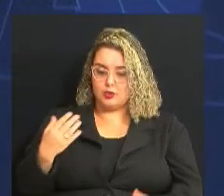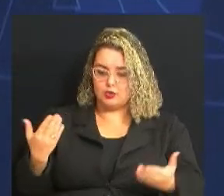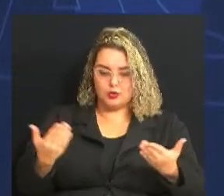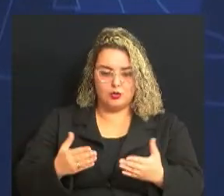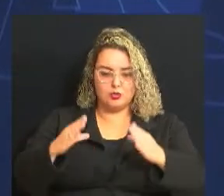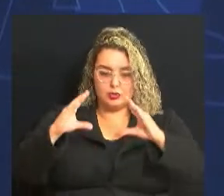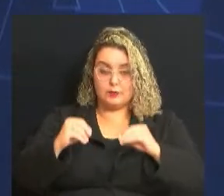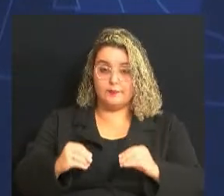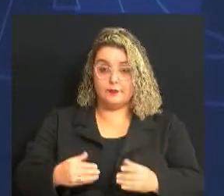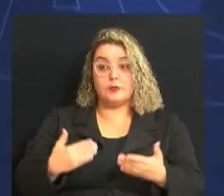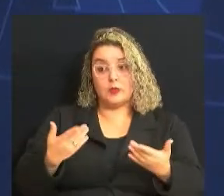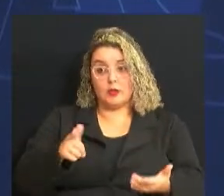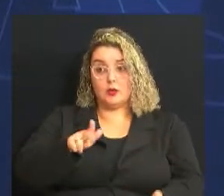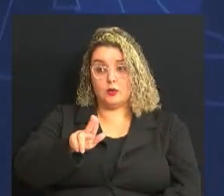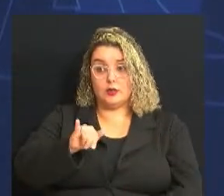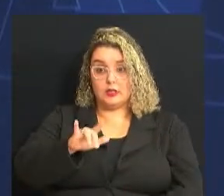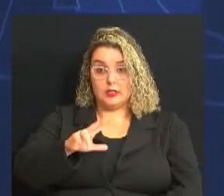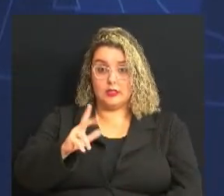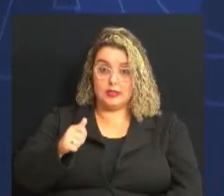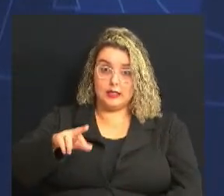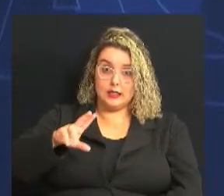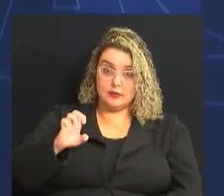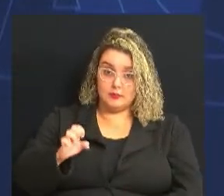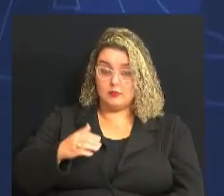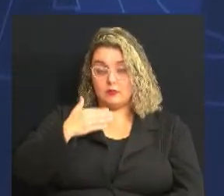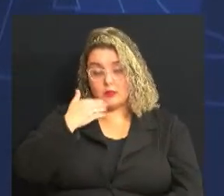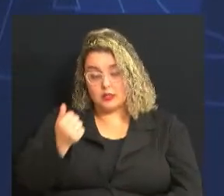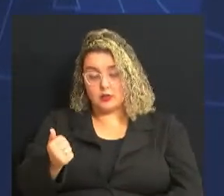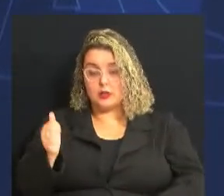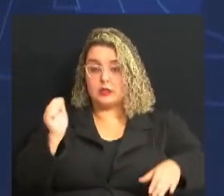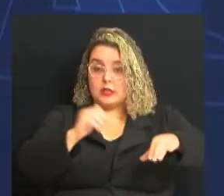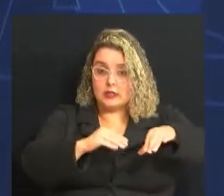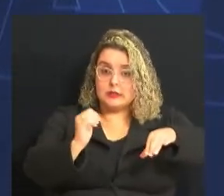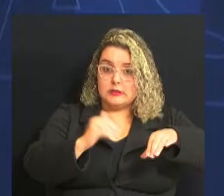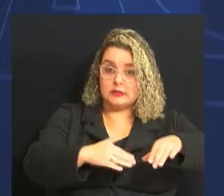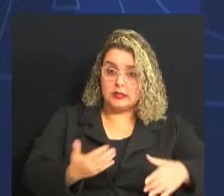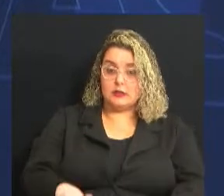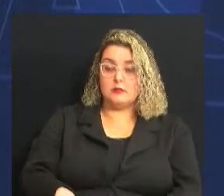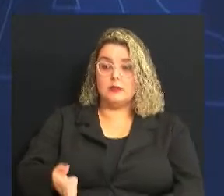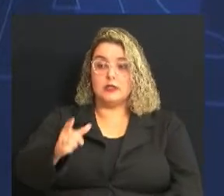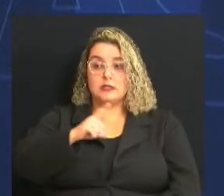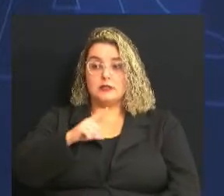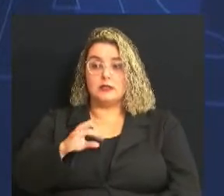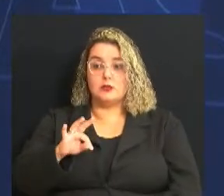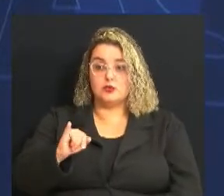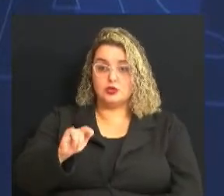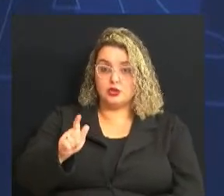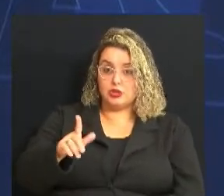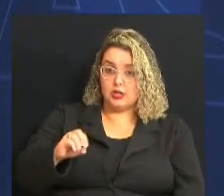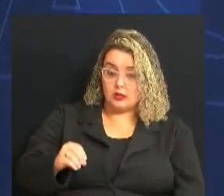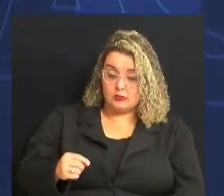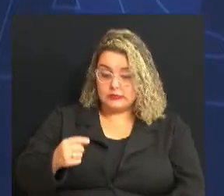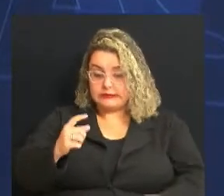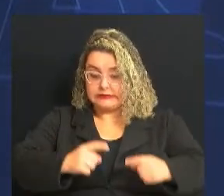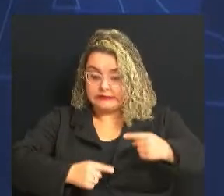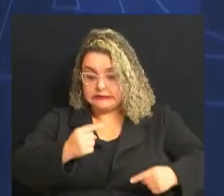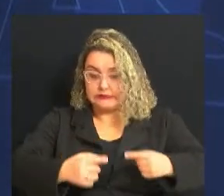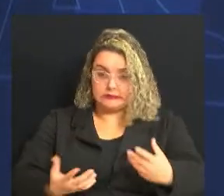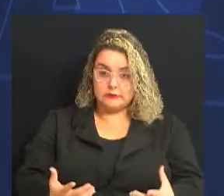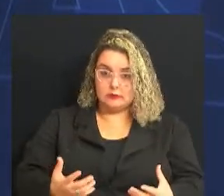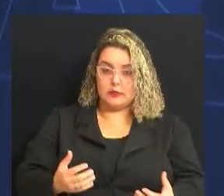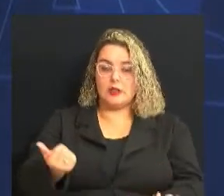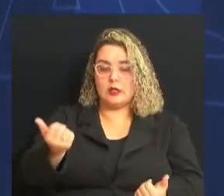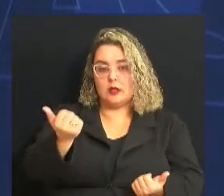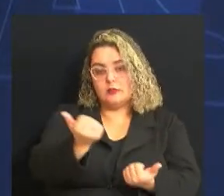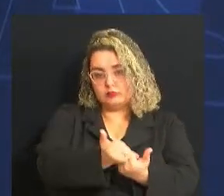o Guilherme é o favorito a entrar na zaga, mas tem o Thiago Oliveira também, que está brigando por esta posição. No restante, é